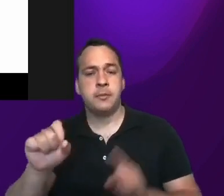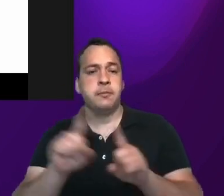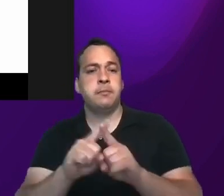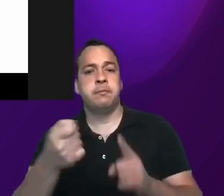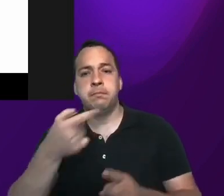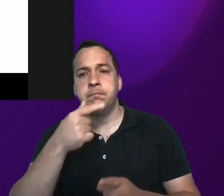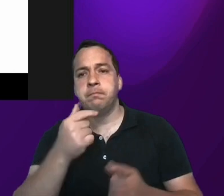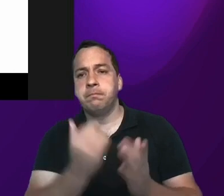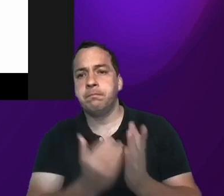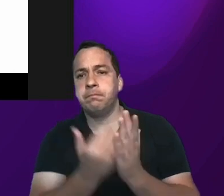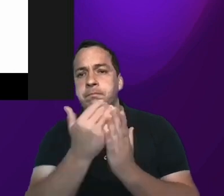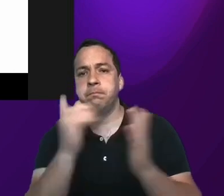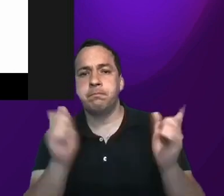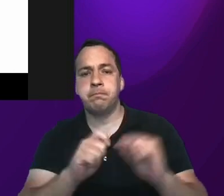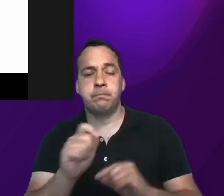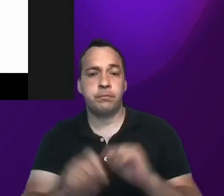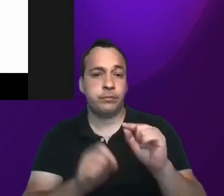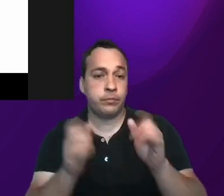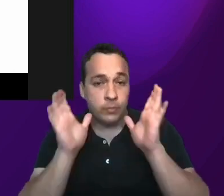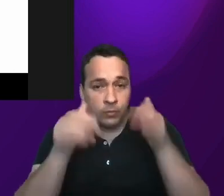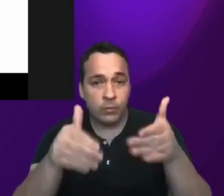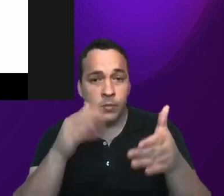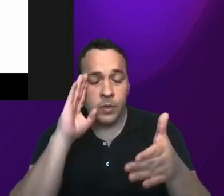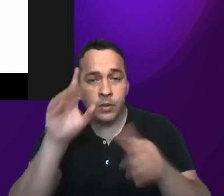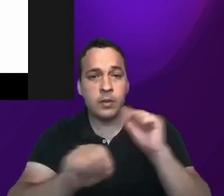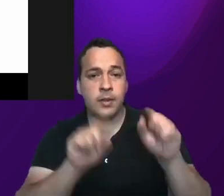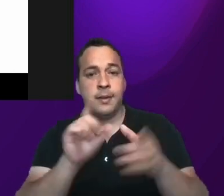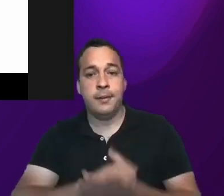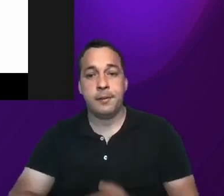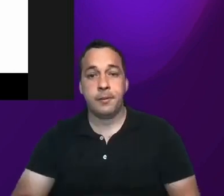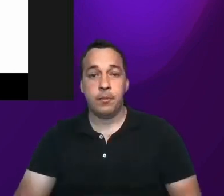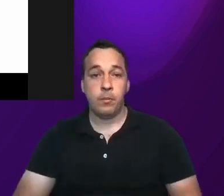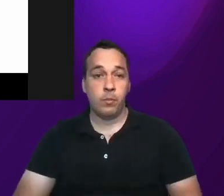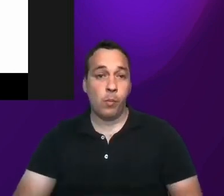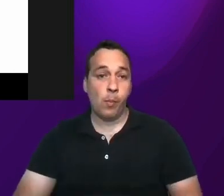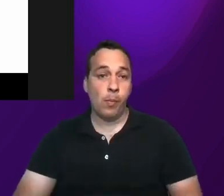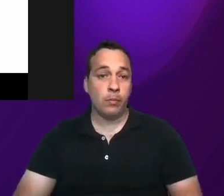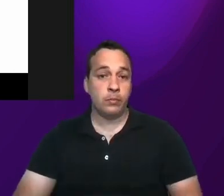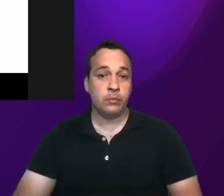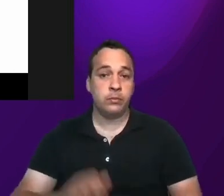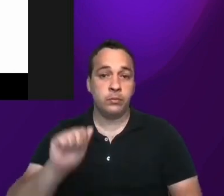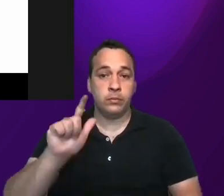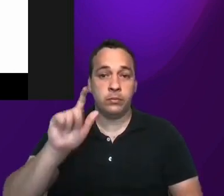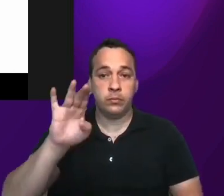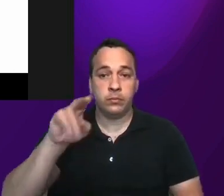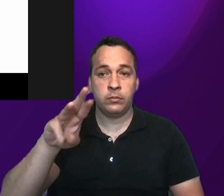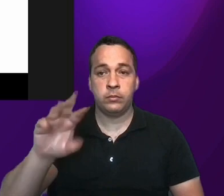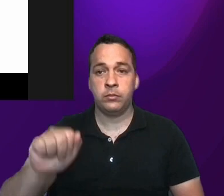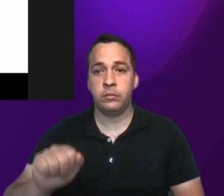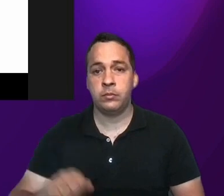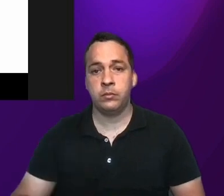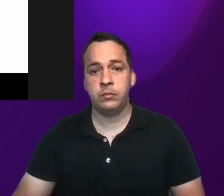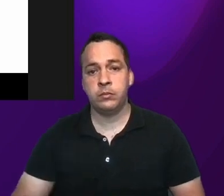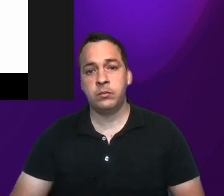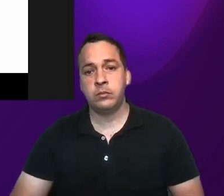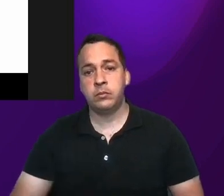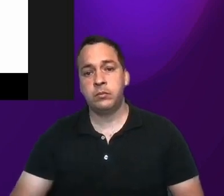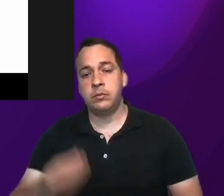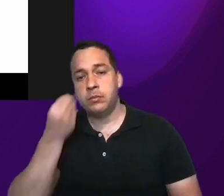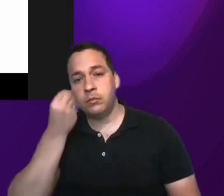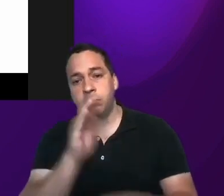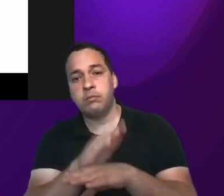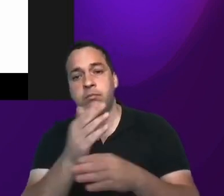vou focar aqui é o papel da albumina, né? Que entra aqui para tentar aumentar a